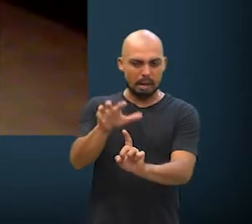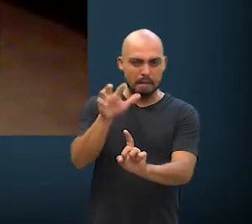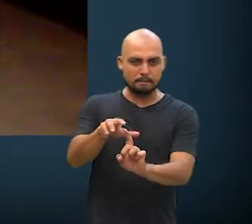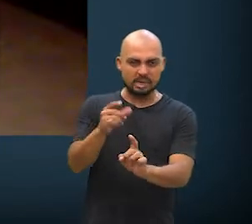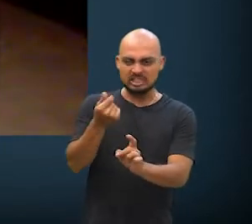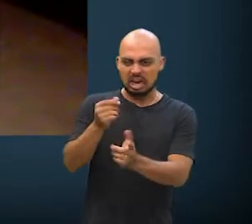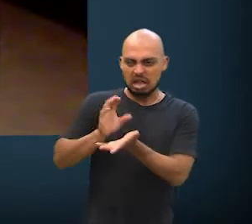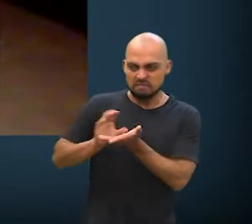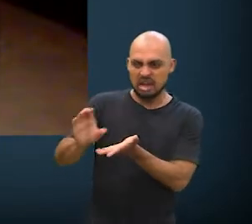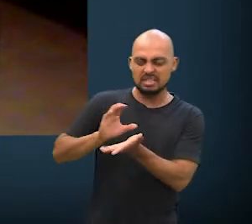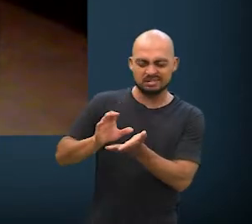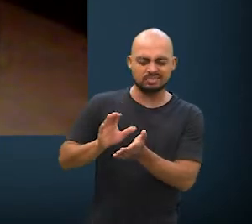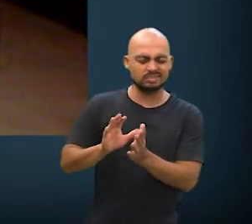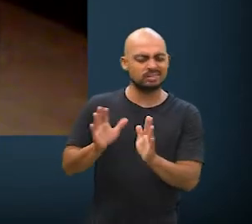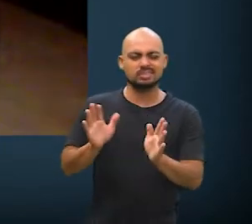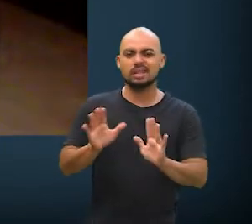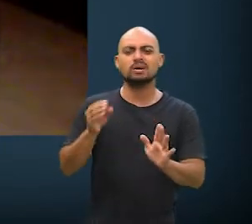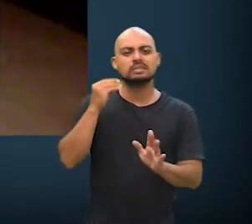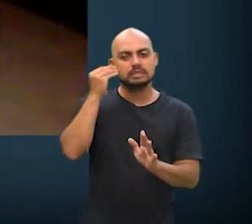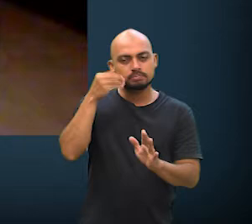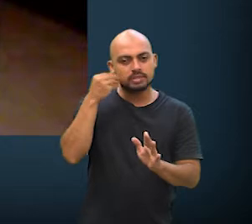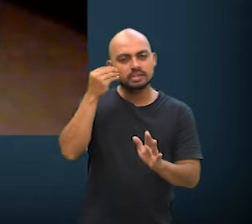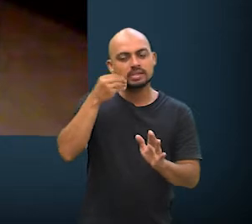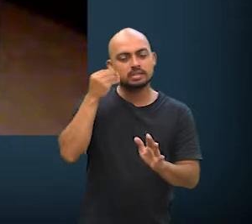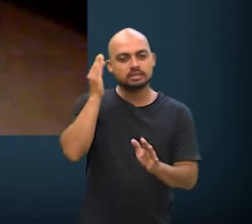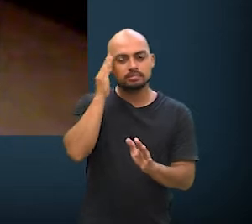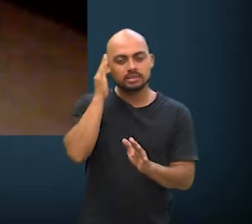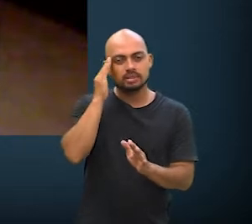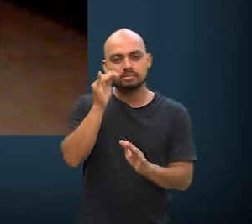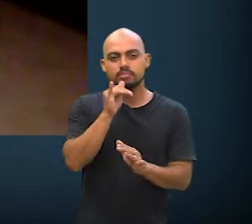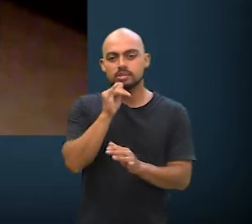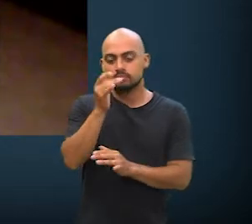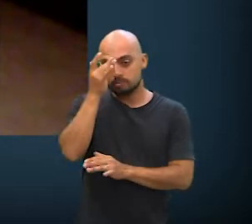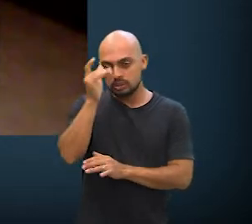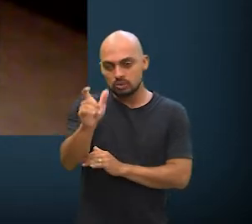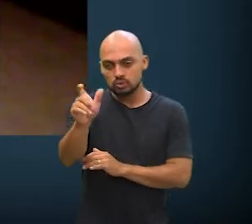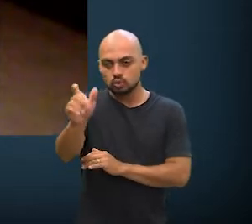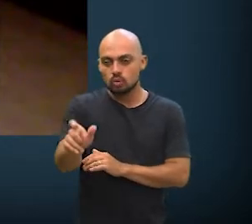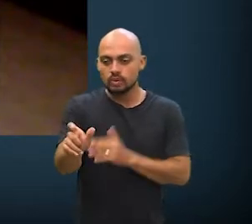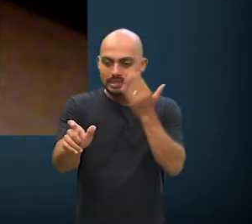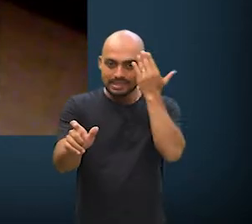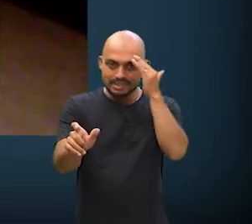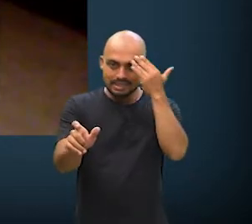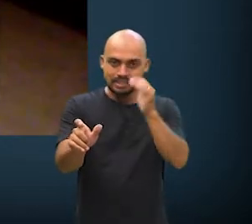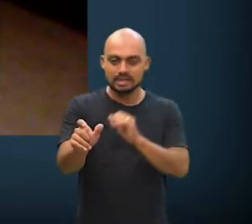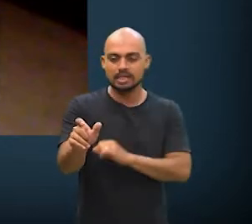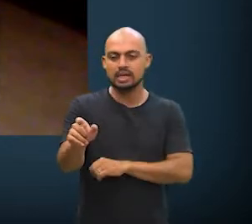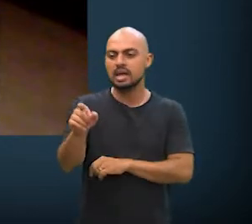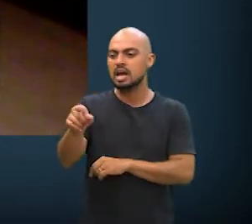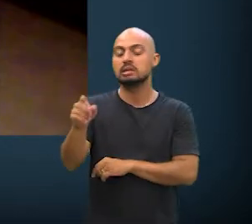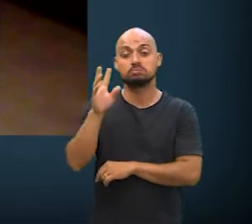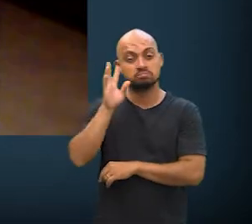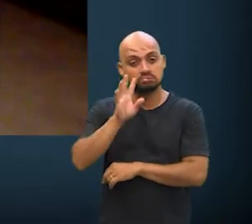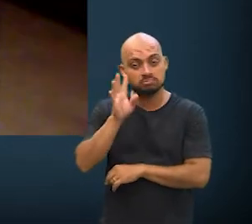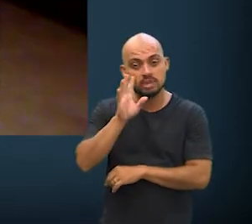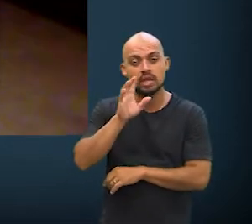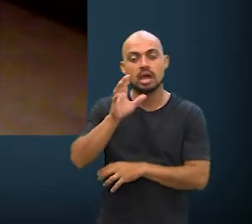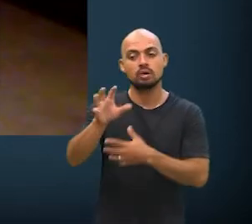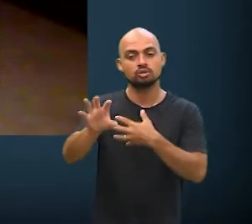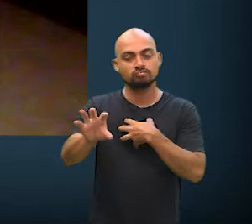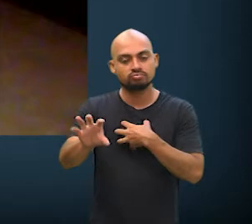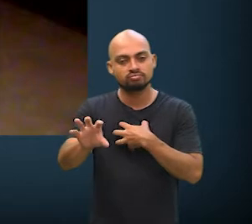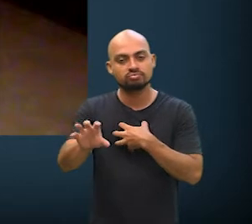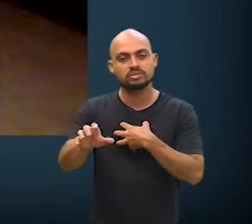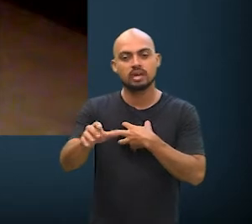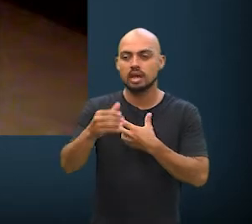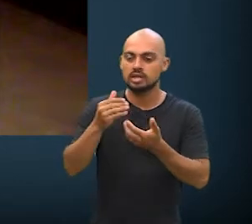isso que funciona. É a experiência, é a pessoa trabalhando, é a pessoa falando, poxa, aquele rapaz ali funciona legal. E começa a